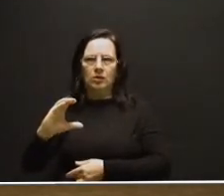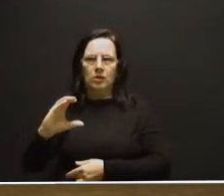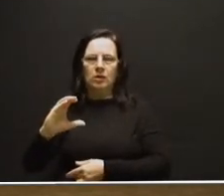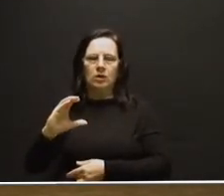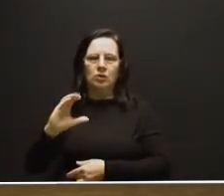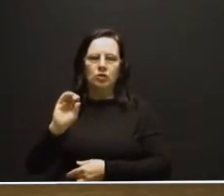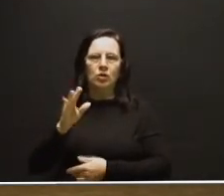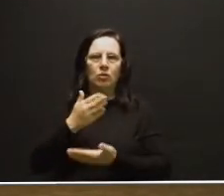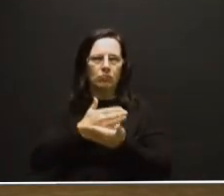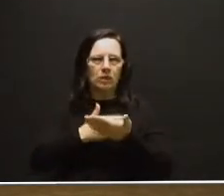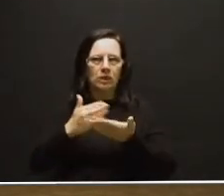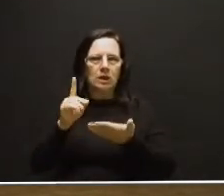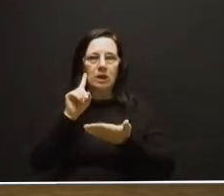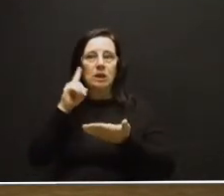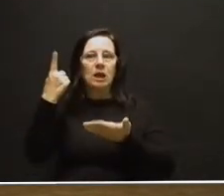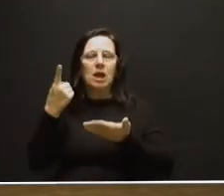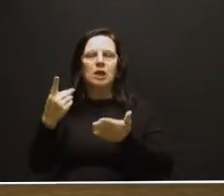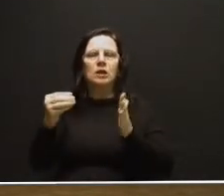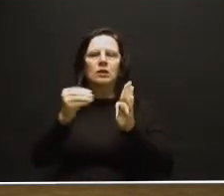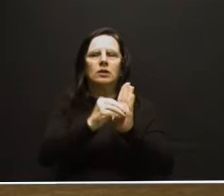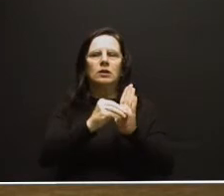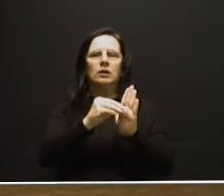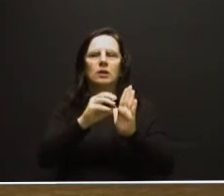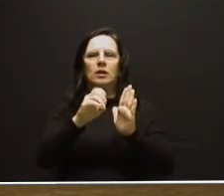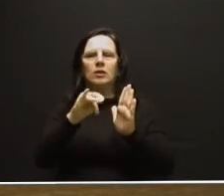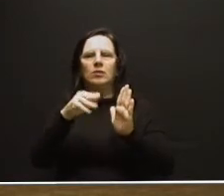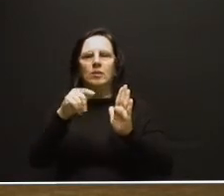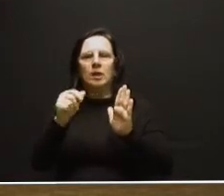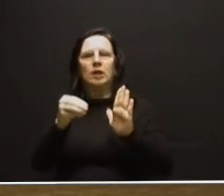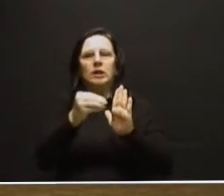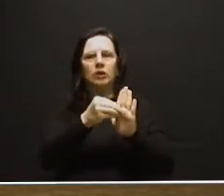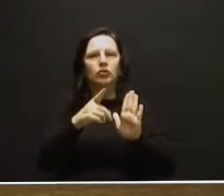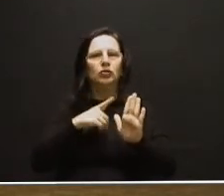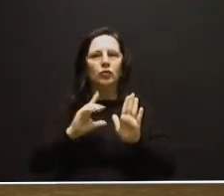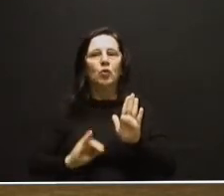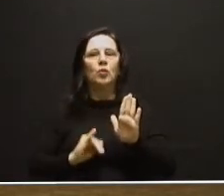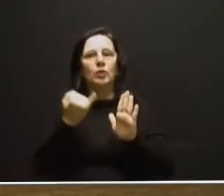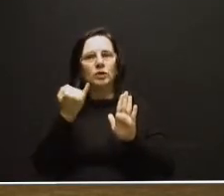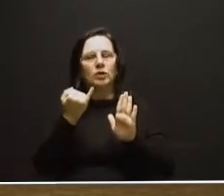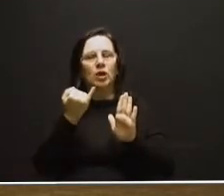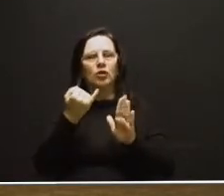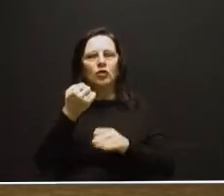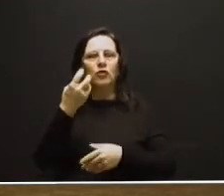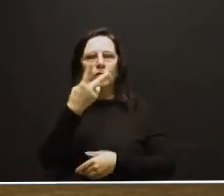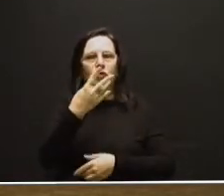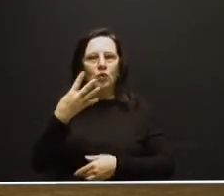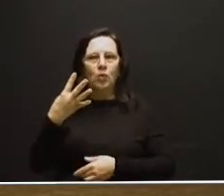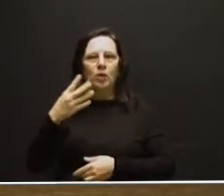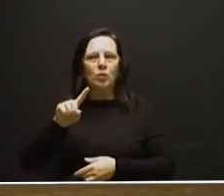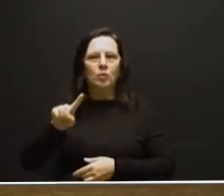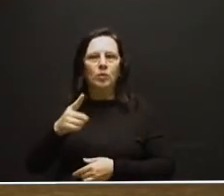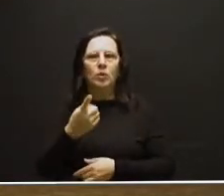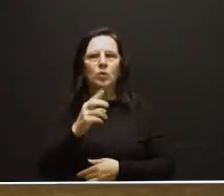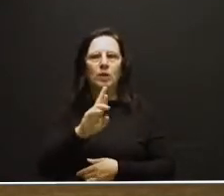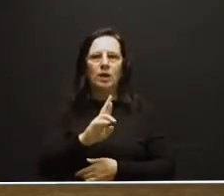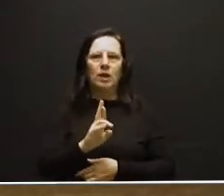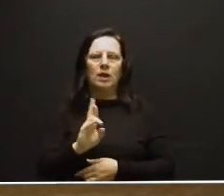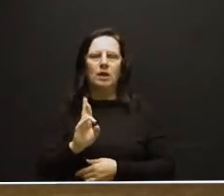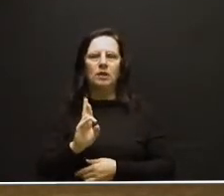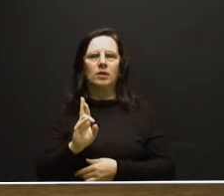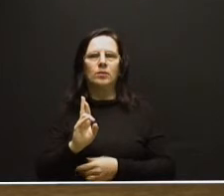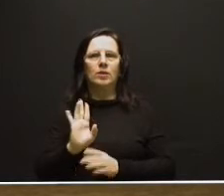da sua ideia da cimeira sim positivas a qual tive a oportunidade destinar 24 mil reais para a realização